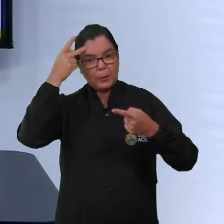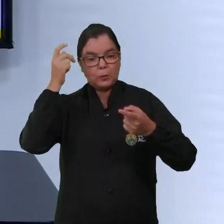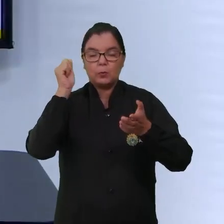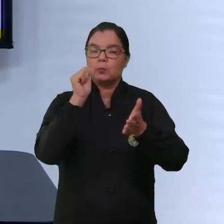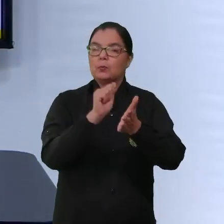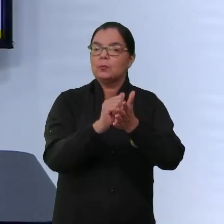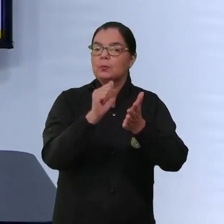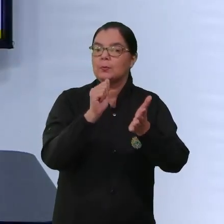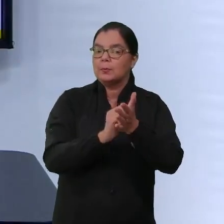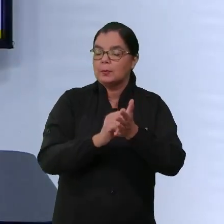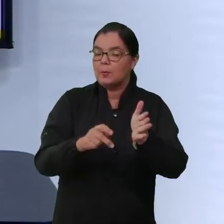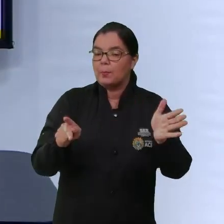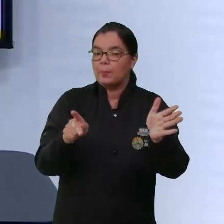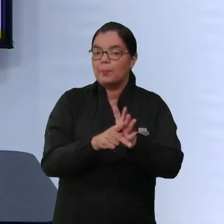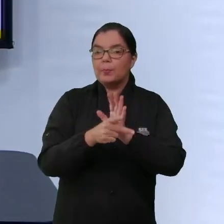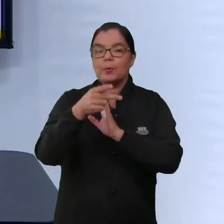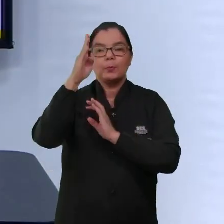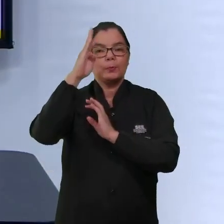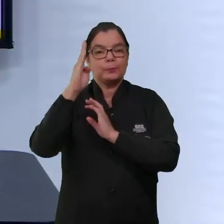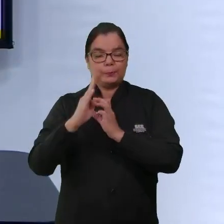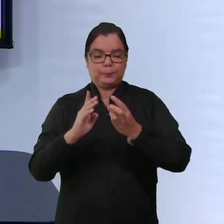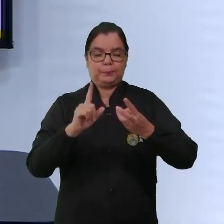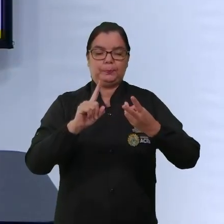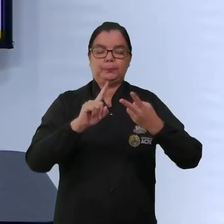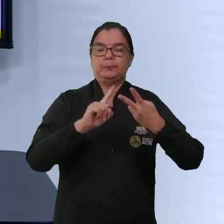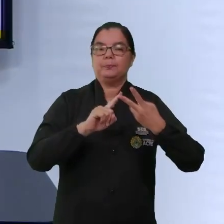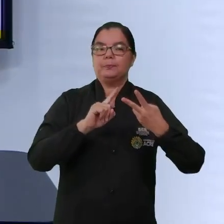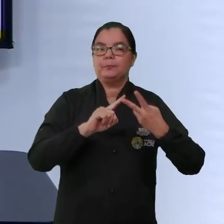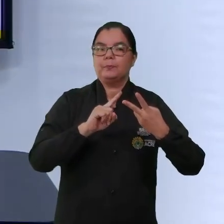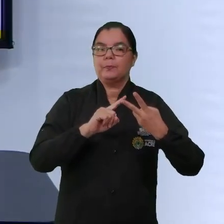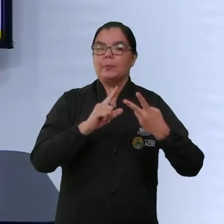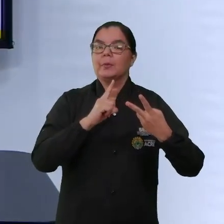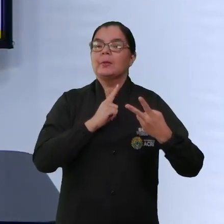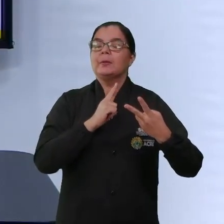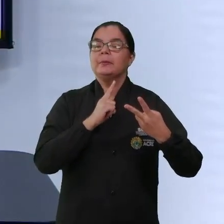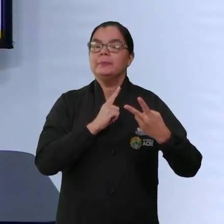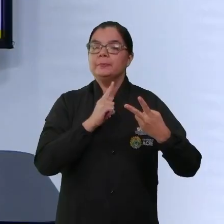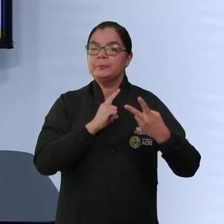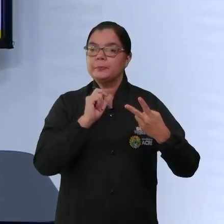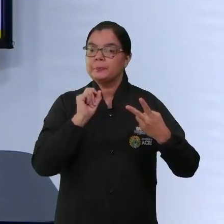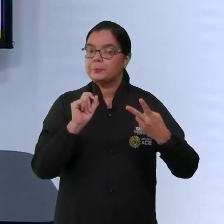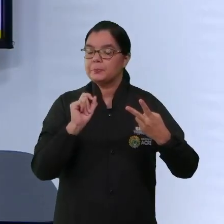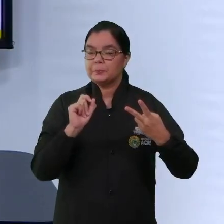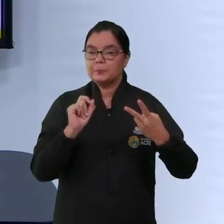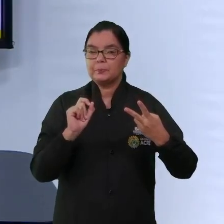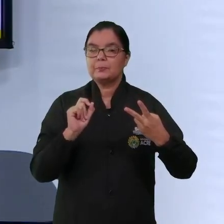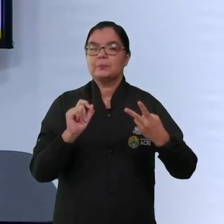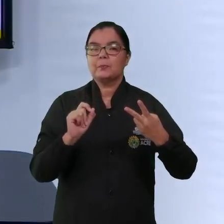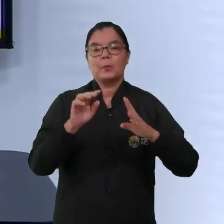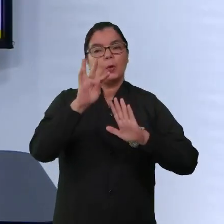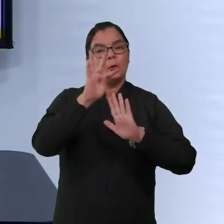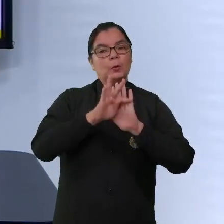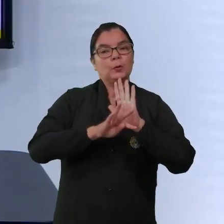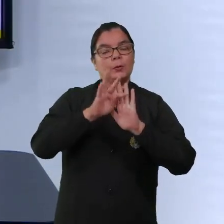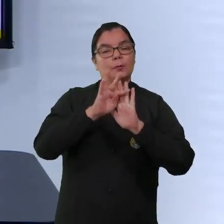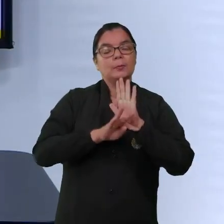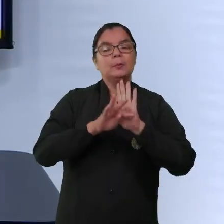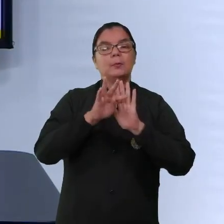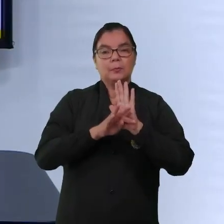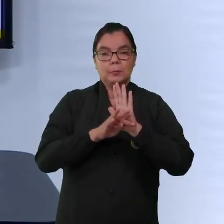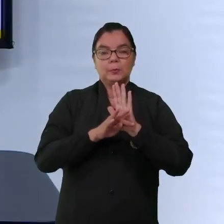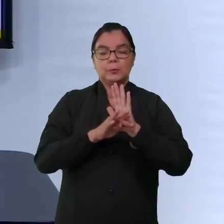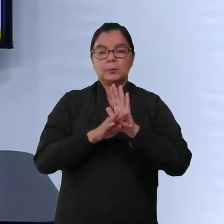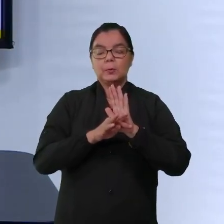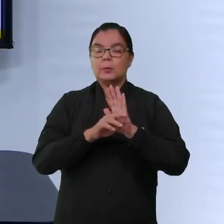de fato brasileiro. O segundo elemento, eu preciso de um texto ali, de